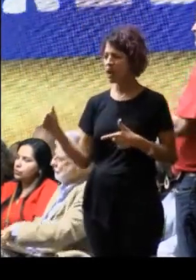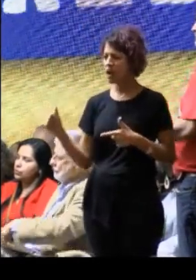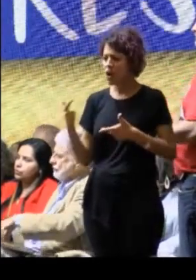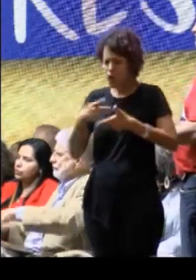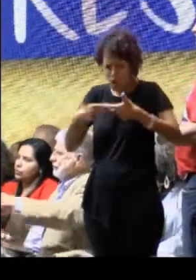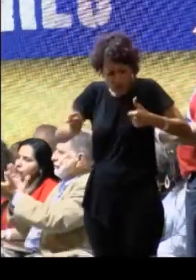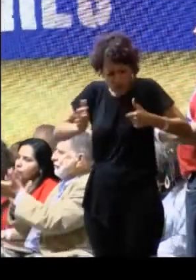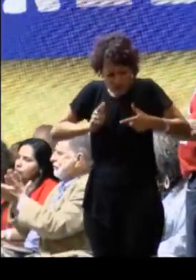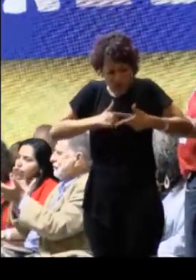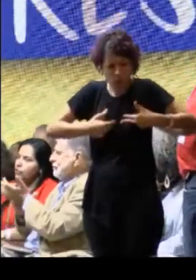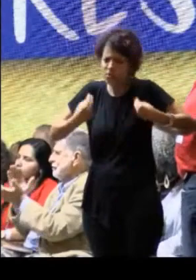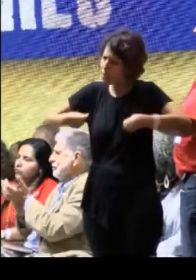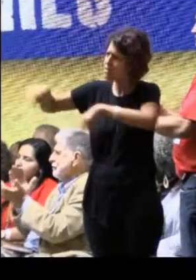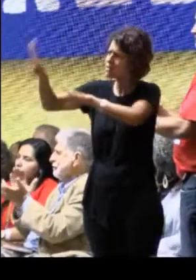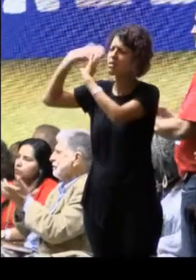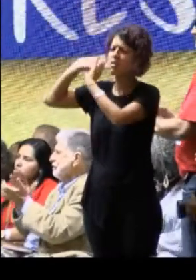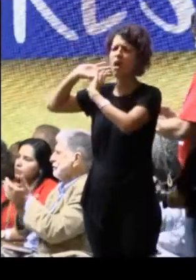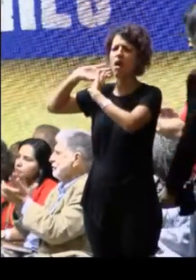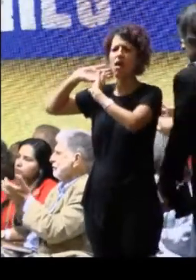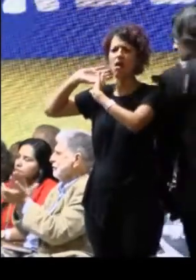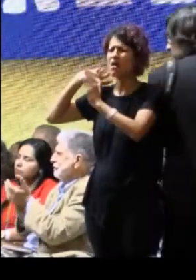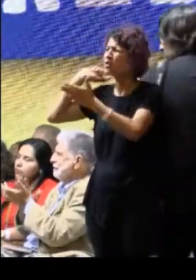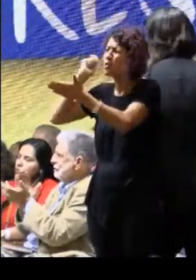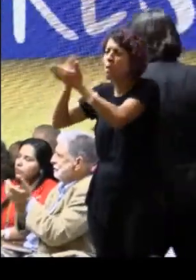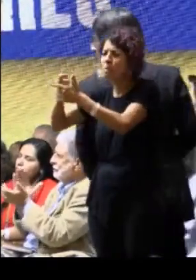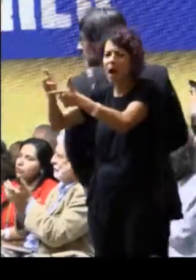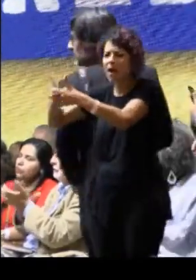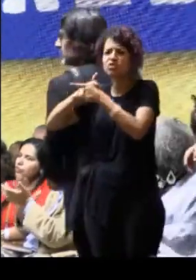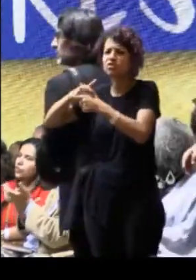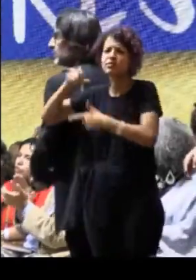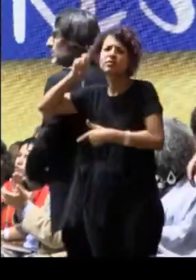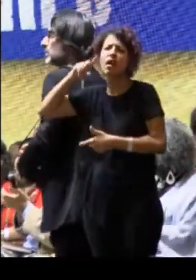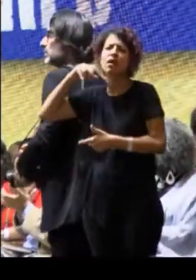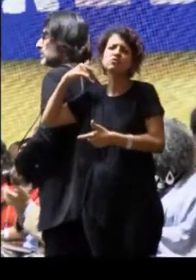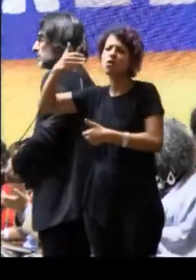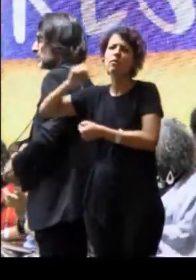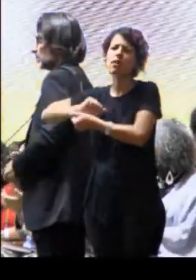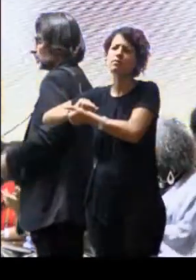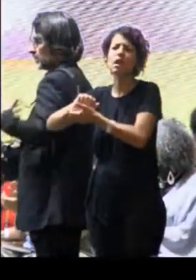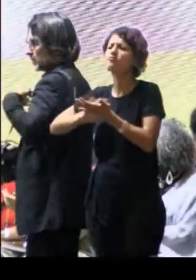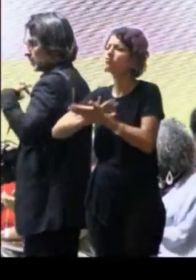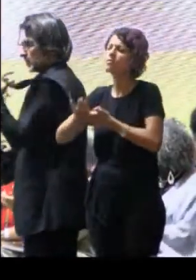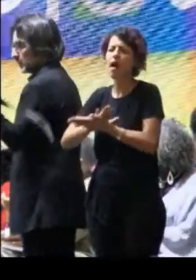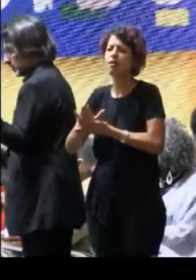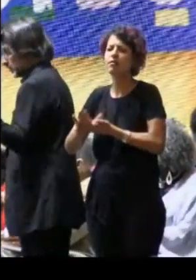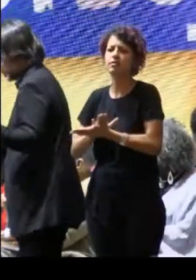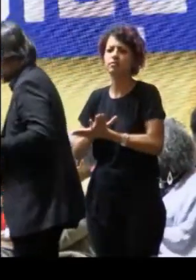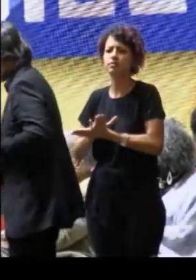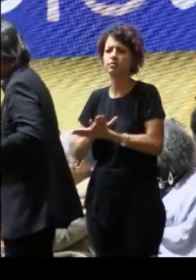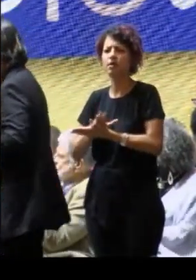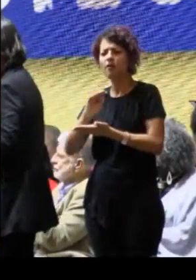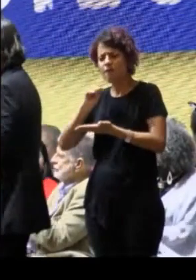gente sabe, a gente não paga a dívida histórica que nós temos com o povo africano.